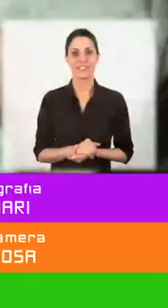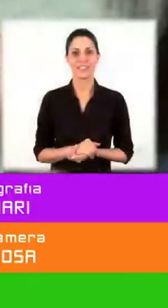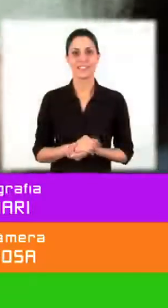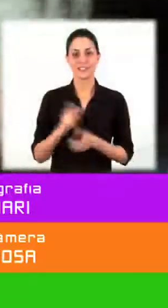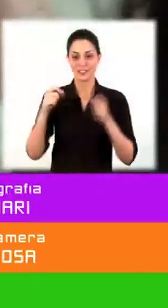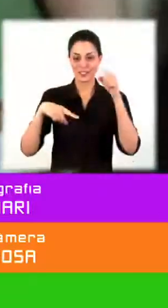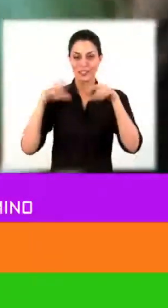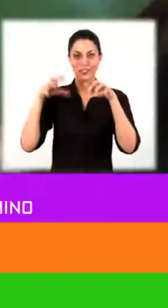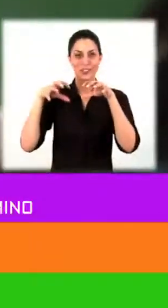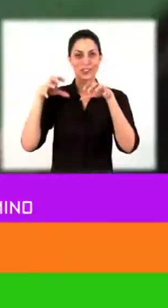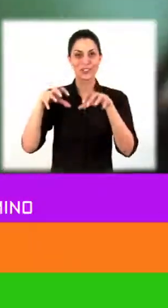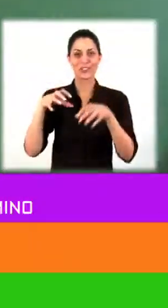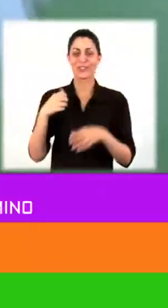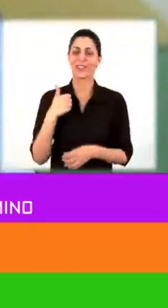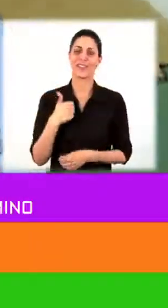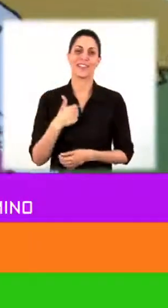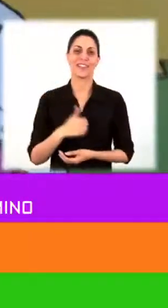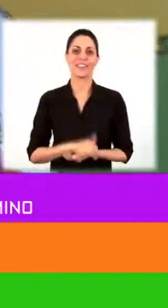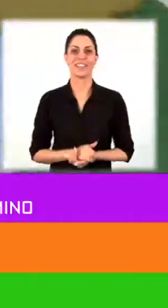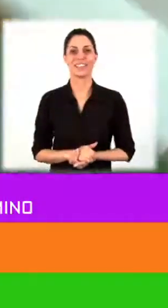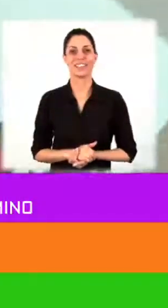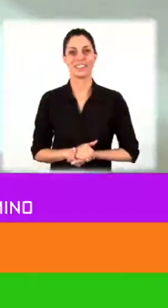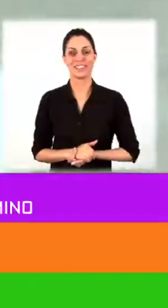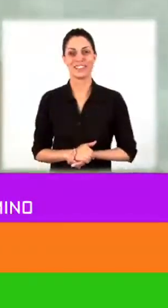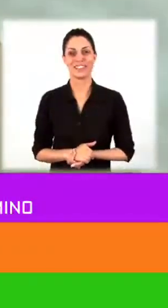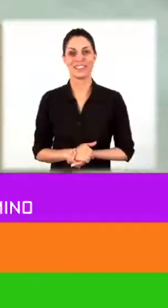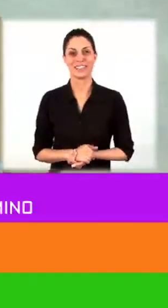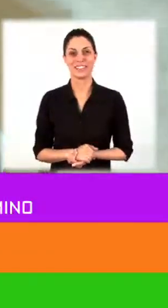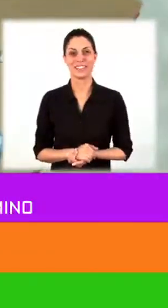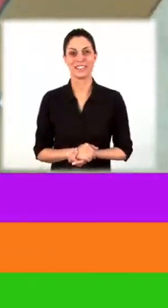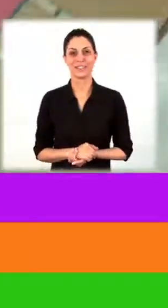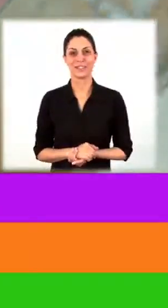Dia de chuva. Ai, muito legal.